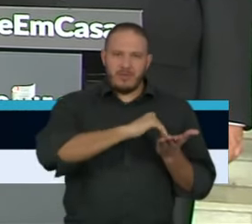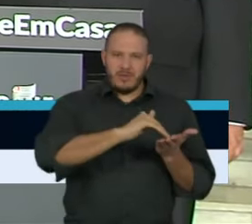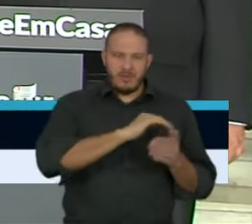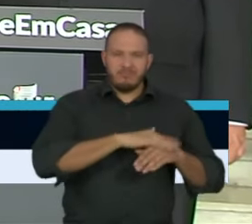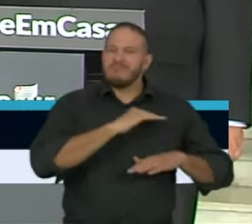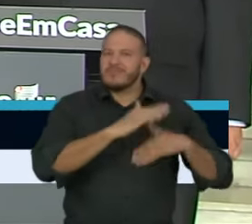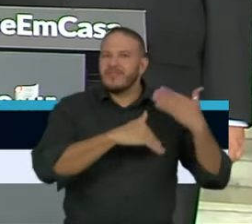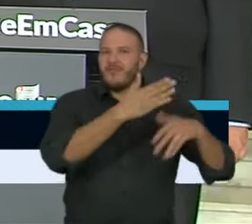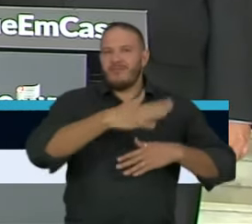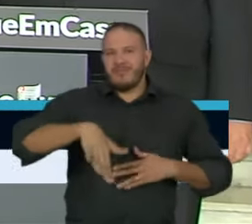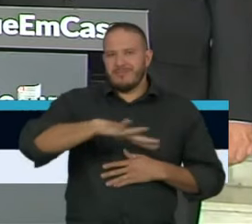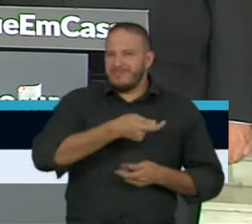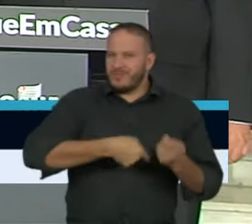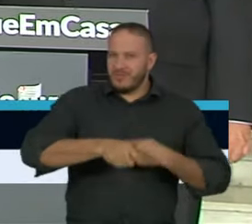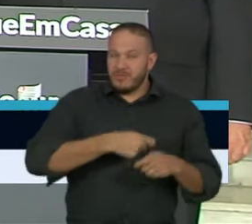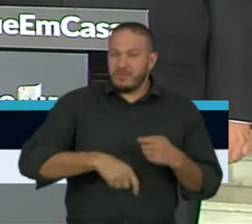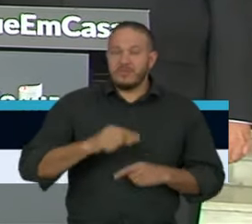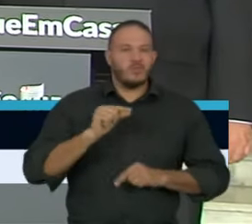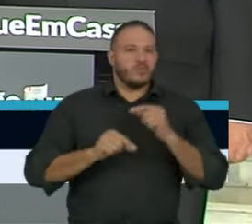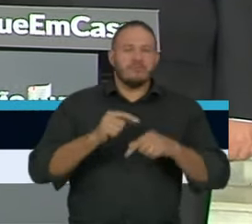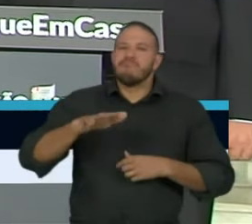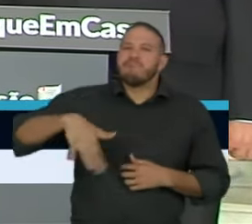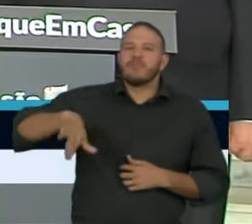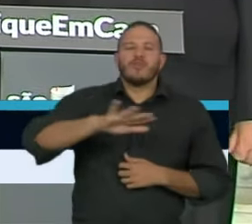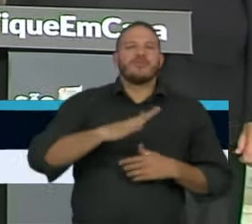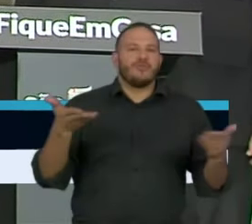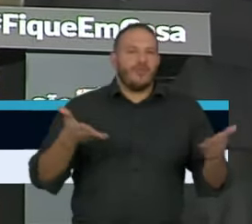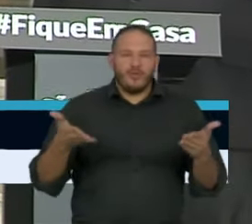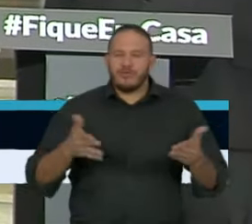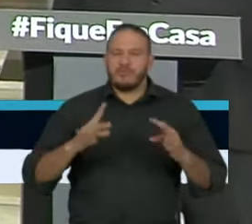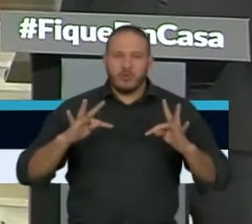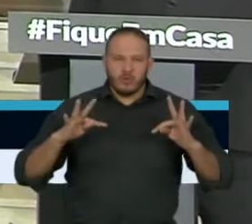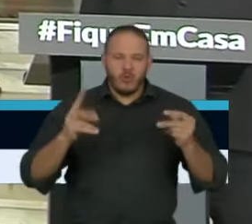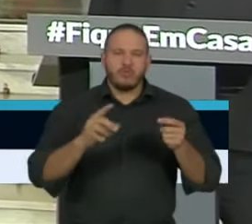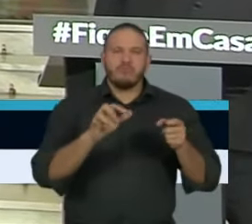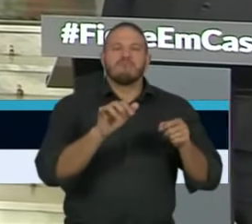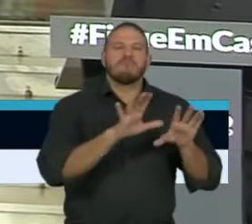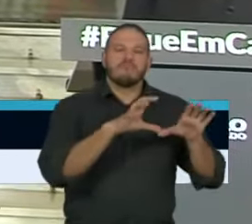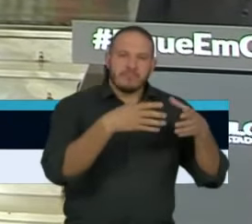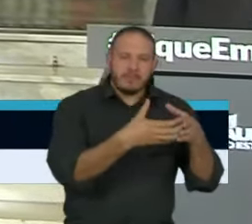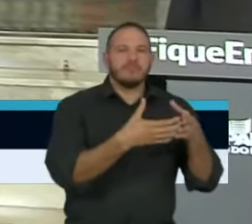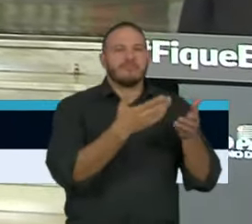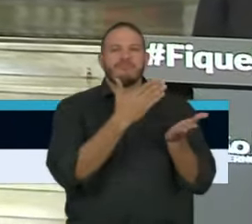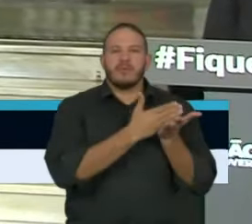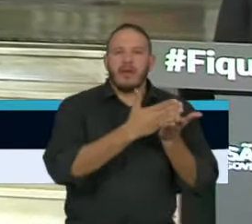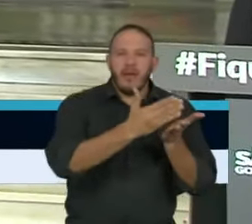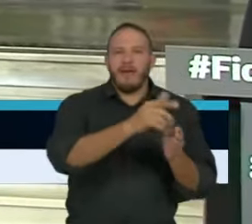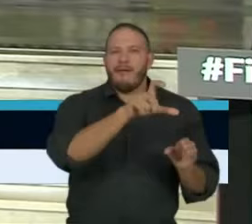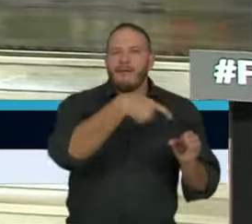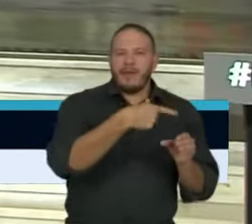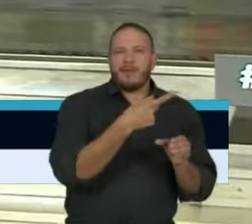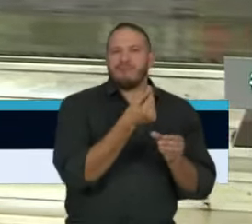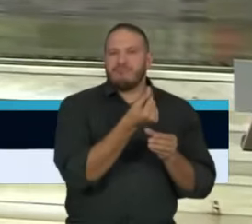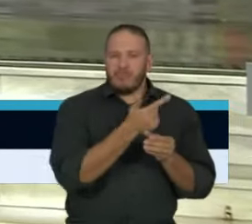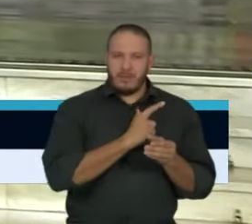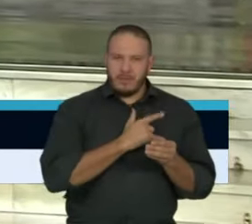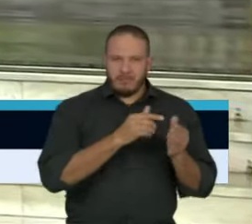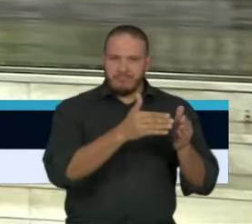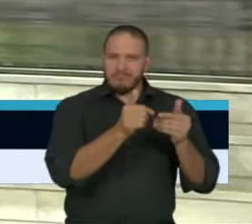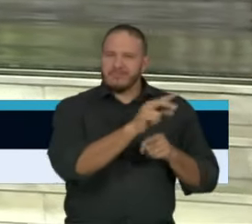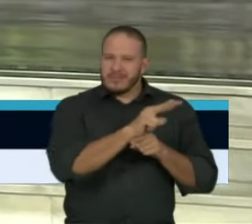Econômico, dado o fato de que todos os programas de crédito que temos disponibilizado, Bruno, para o Estado